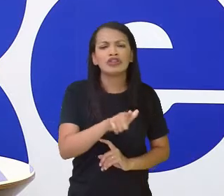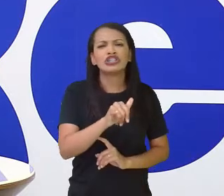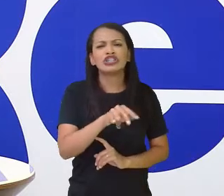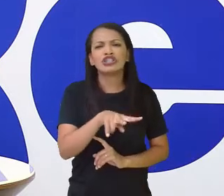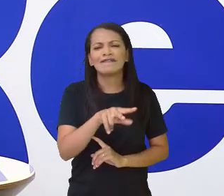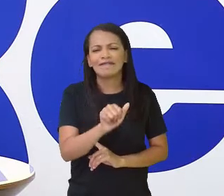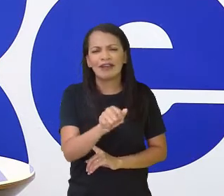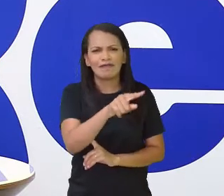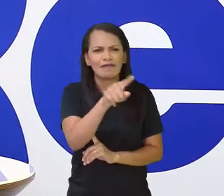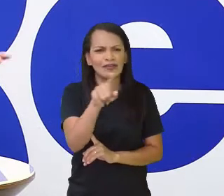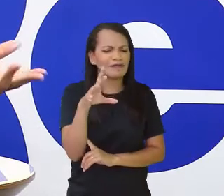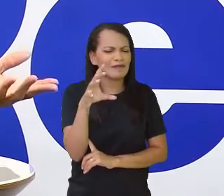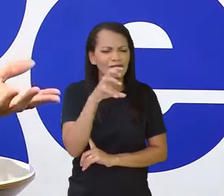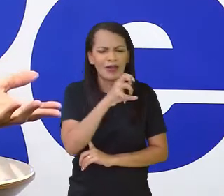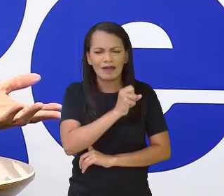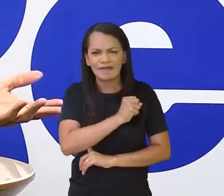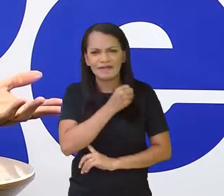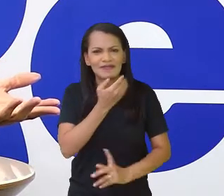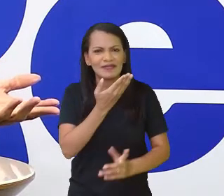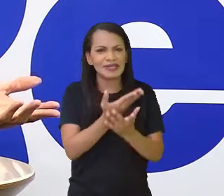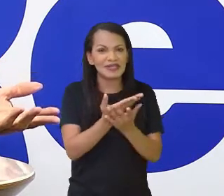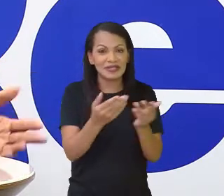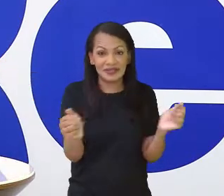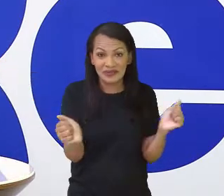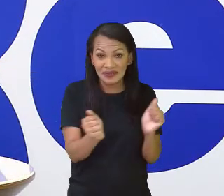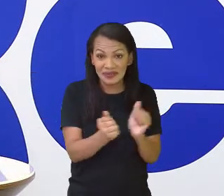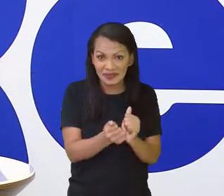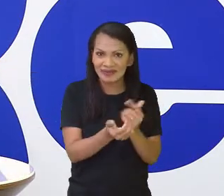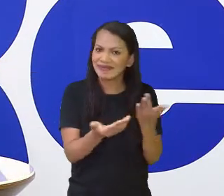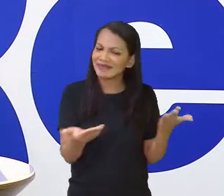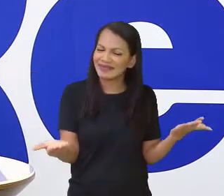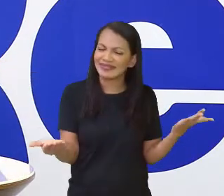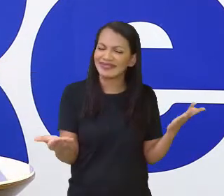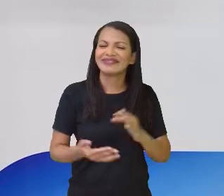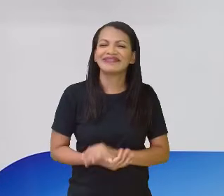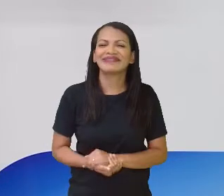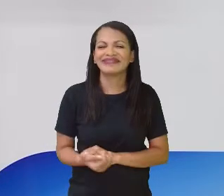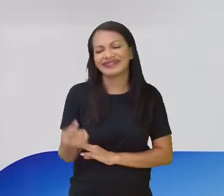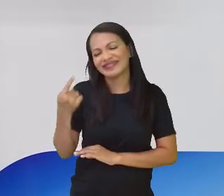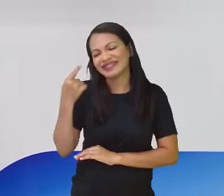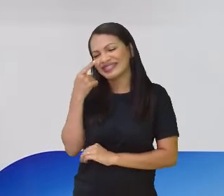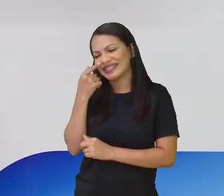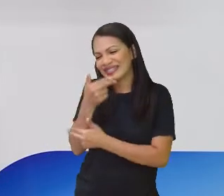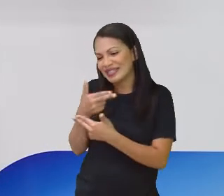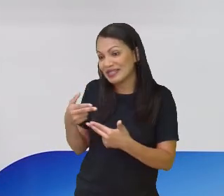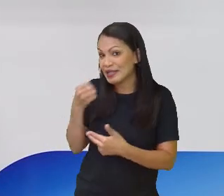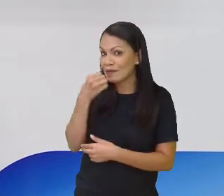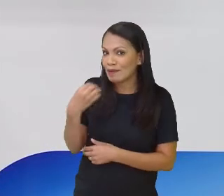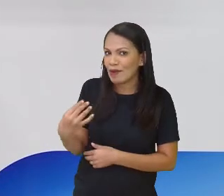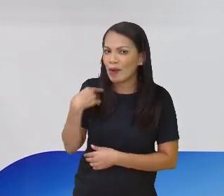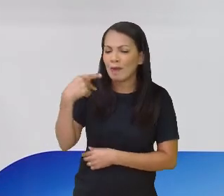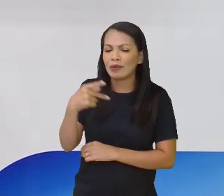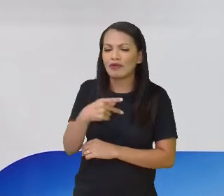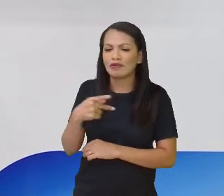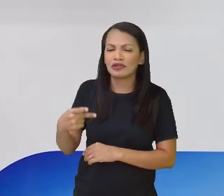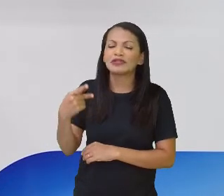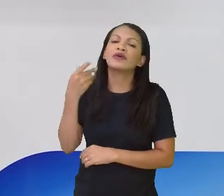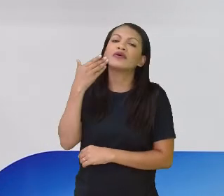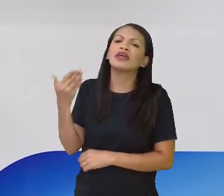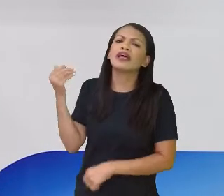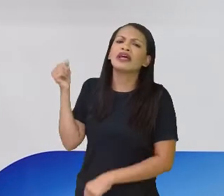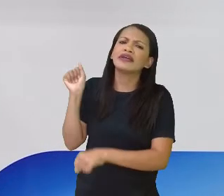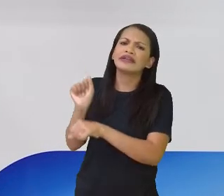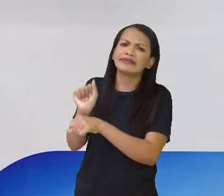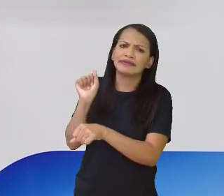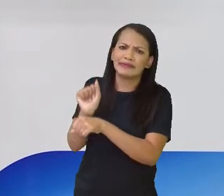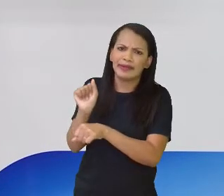diferente, vocês vão amar aqui a aula juntinho com a gente, viu, pessoal? Olha aí, coisa boa, a professora Márcia está ali esperando o recadinho de vocês